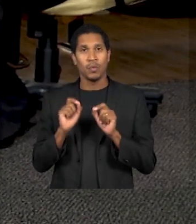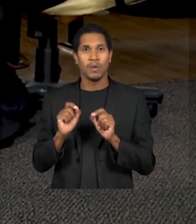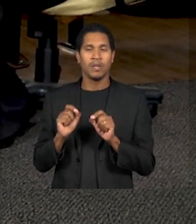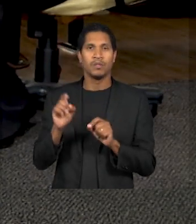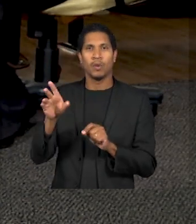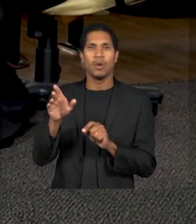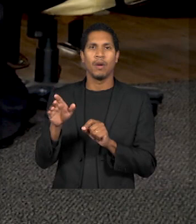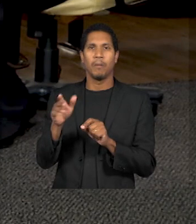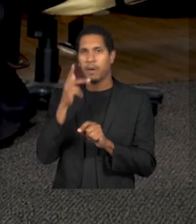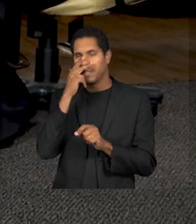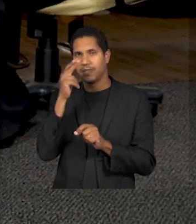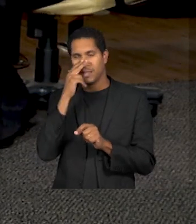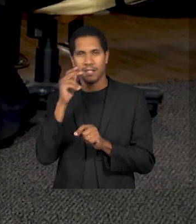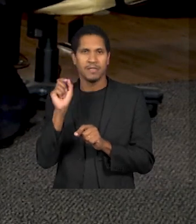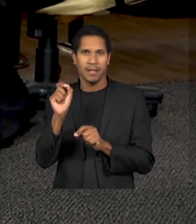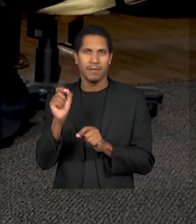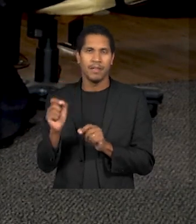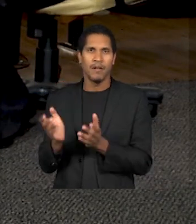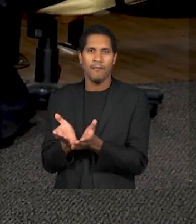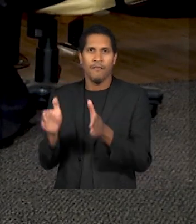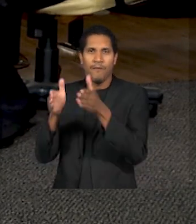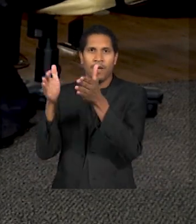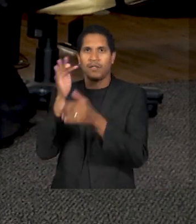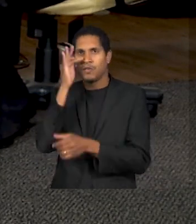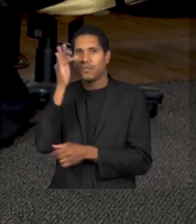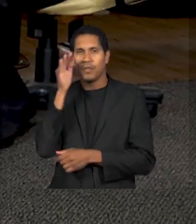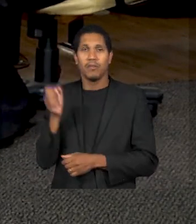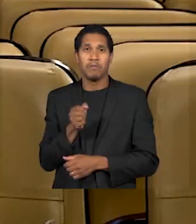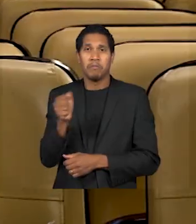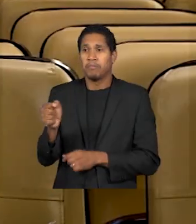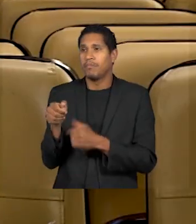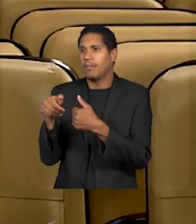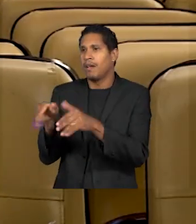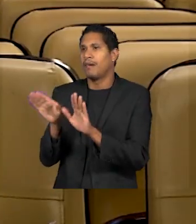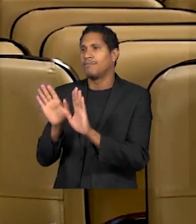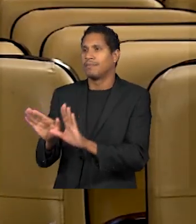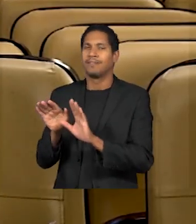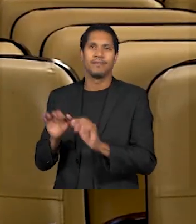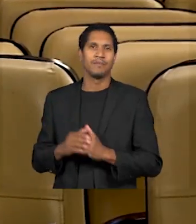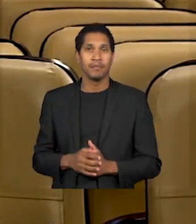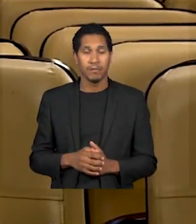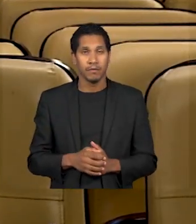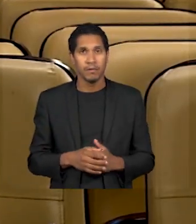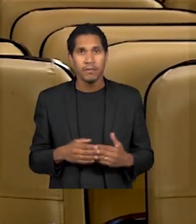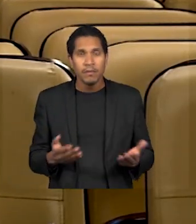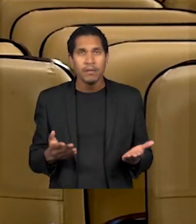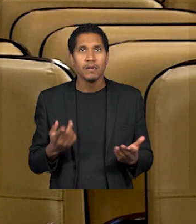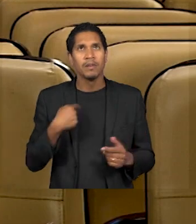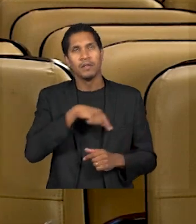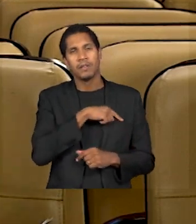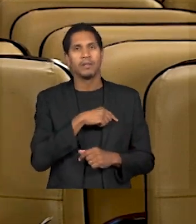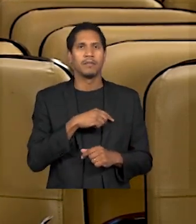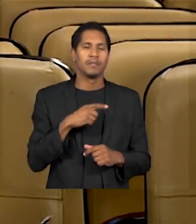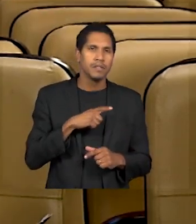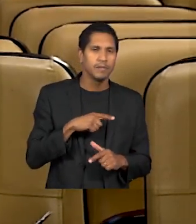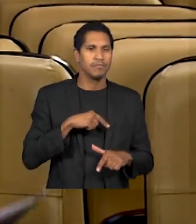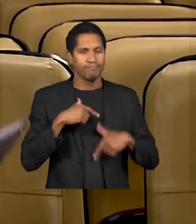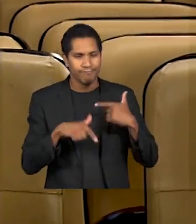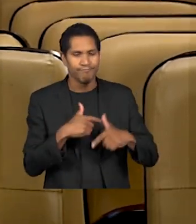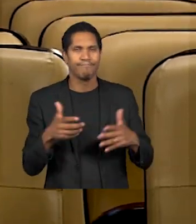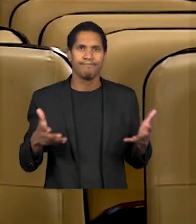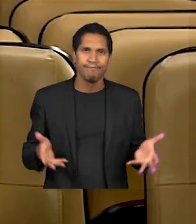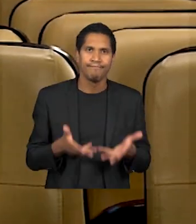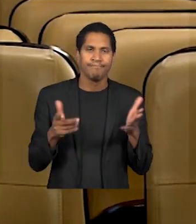vaso, né? Sem nenhuma perspectiva de progresso, tudo mais. E a gente fazia um trabalho